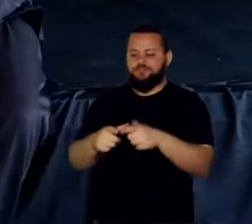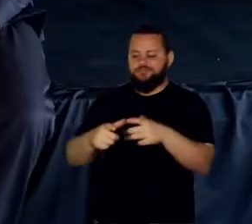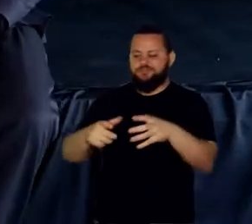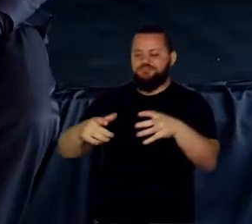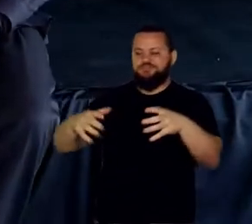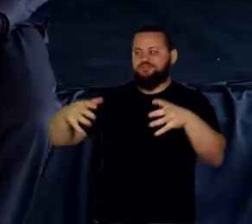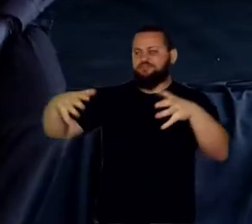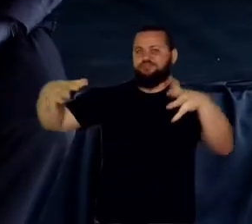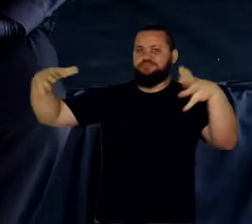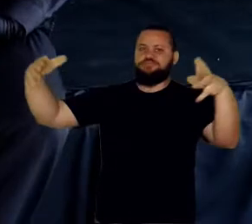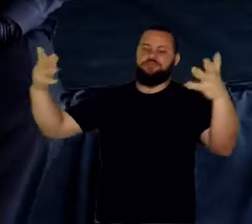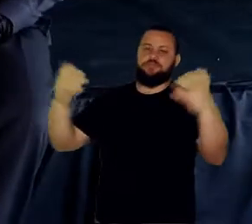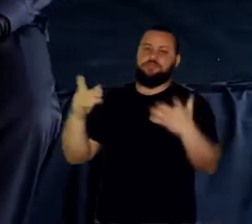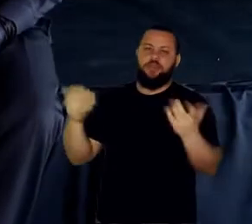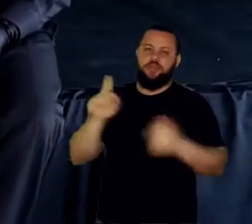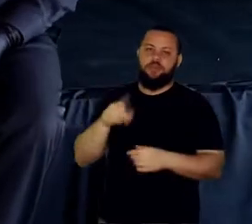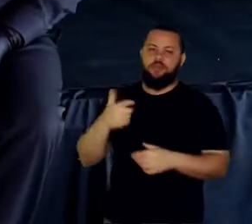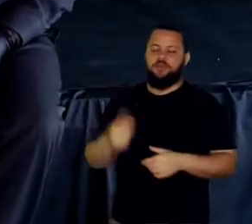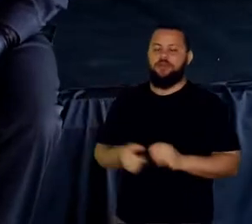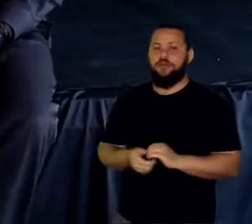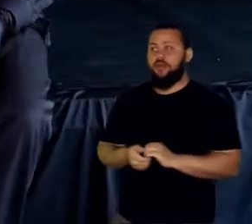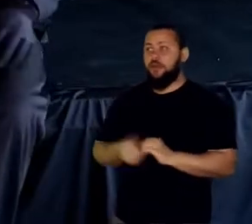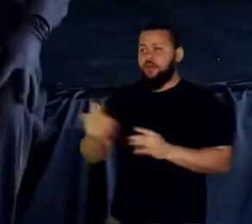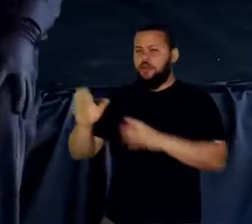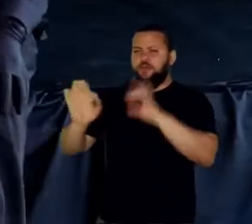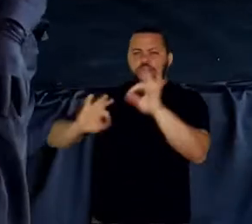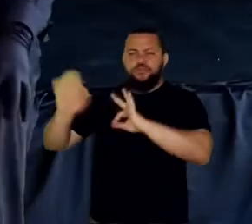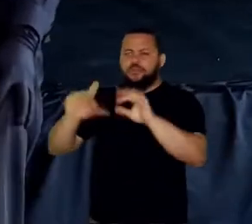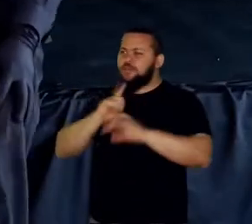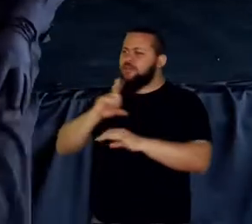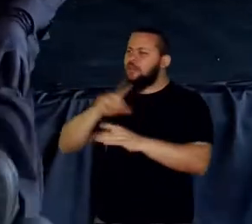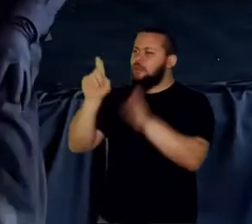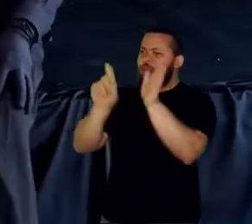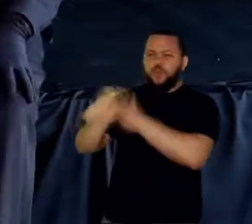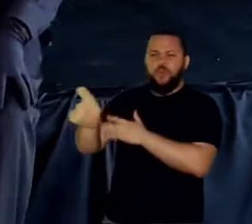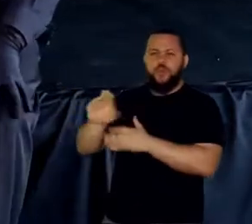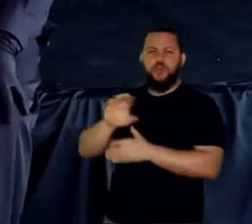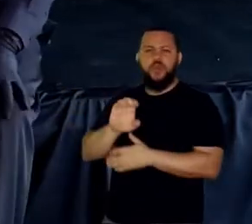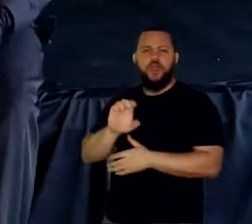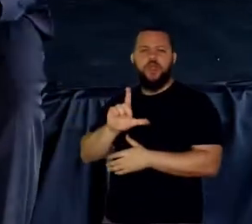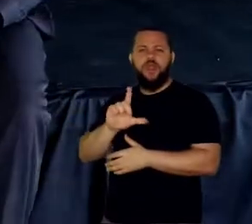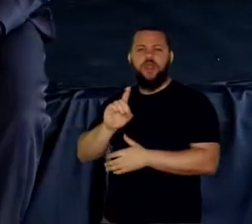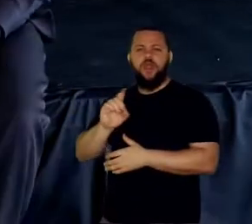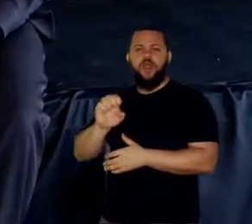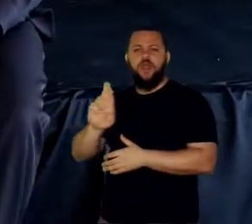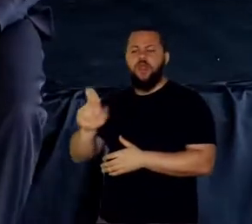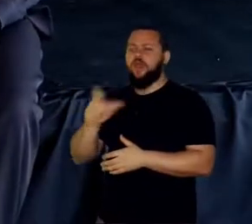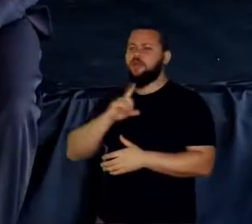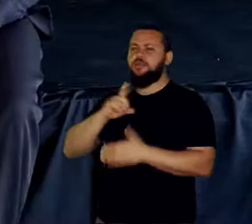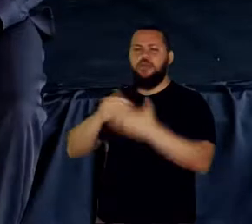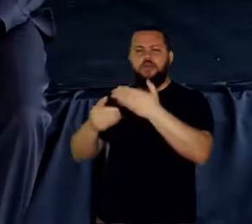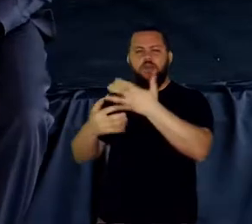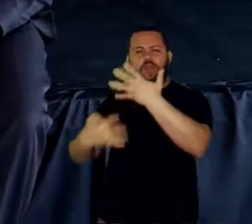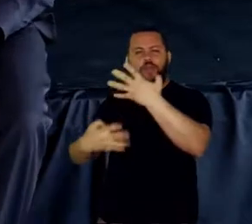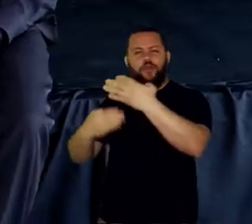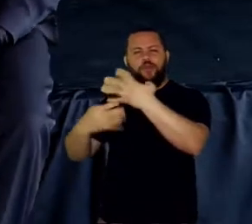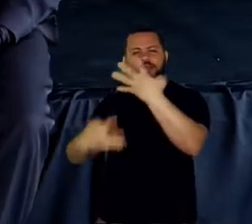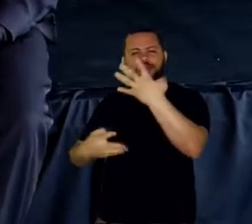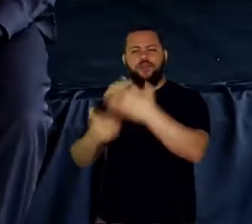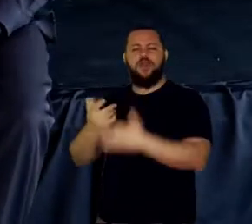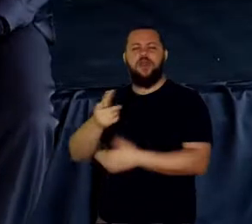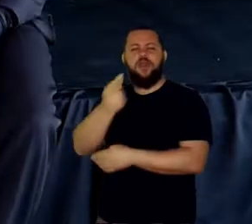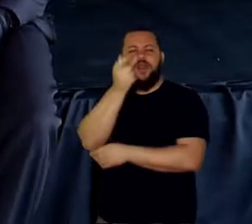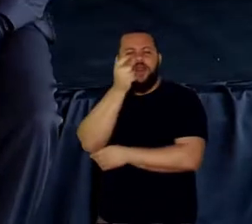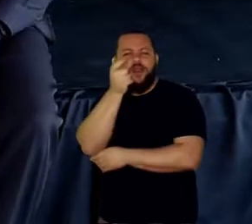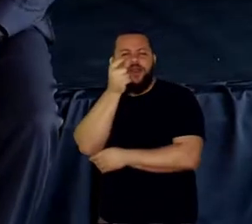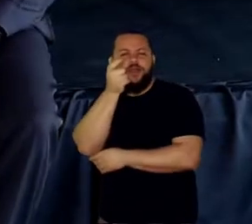isso. Sim. A produção tem alguma pergunta para o Helder? Ai, meu Deus. Tem aqui várias pessoas que estão acompanhando a gente no